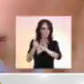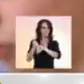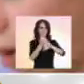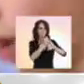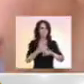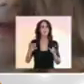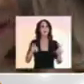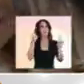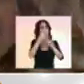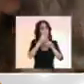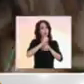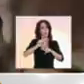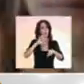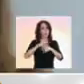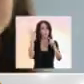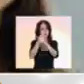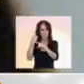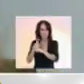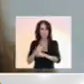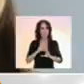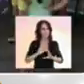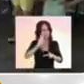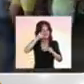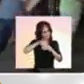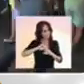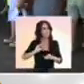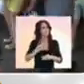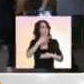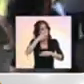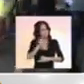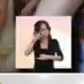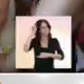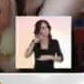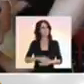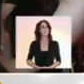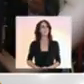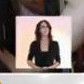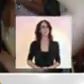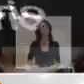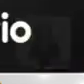sócios para cumprir a luta contra todas as doenças, incluindo a injustiça.